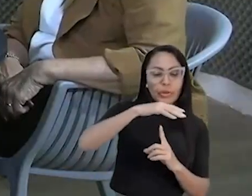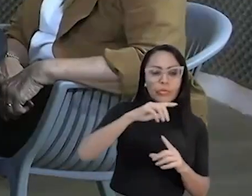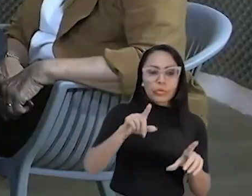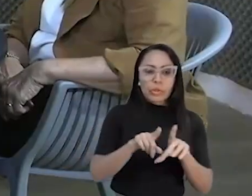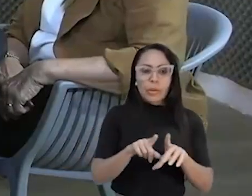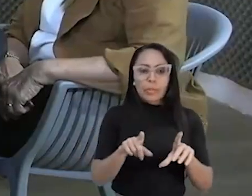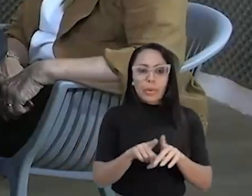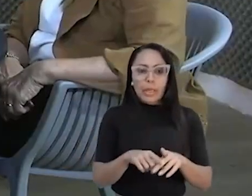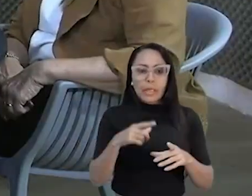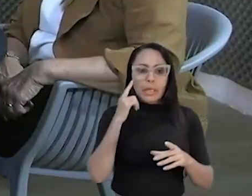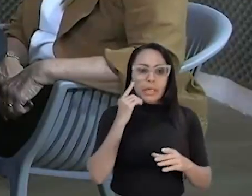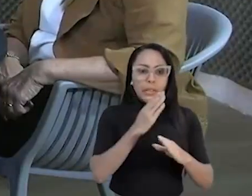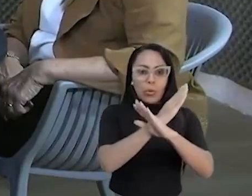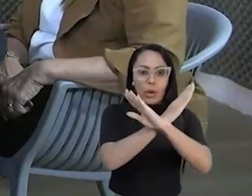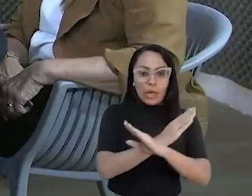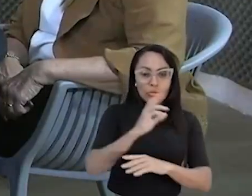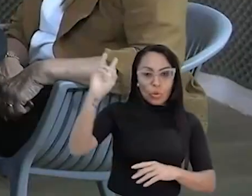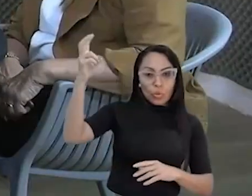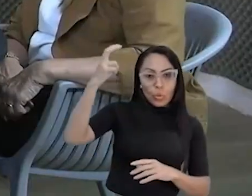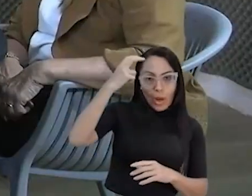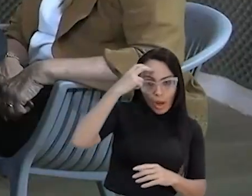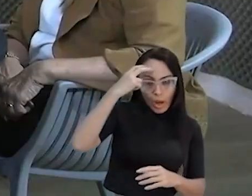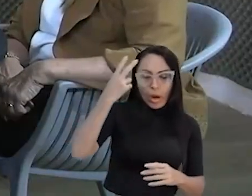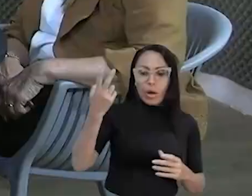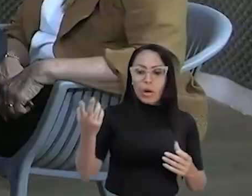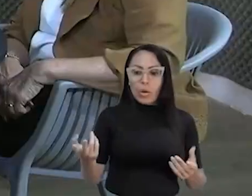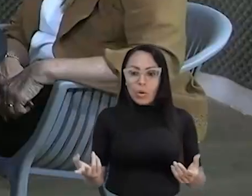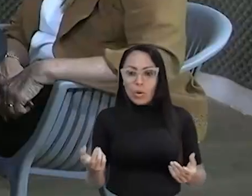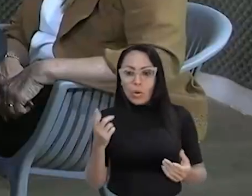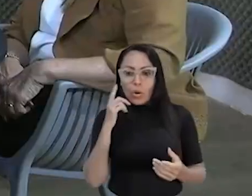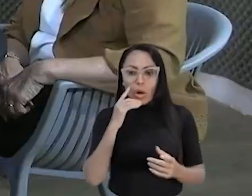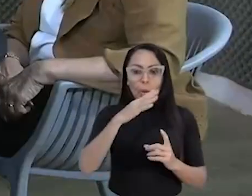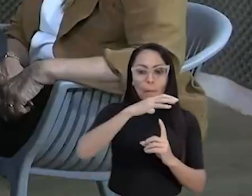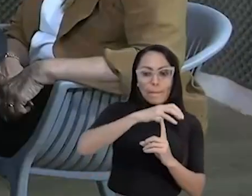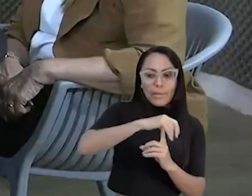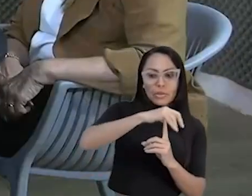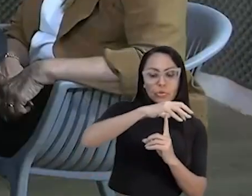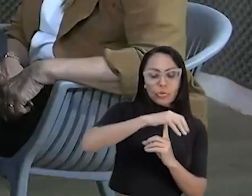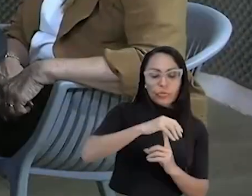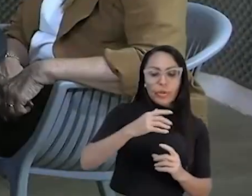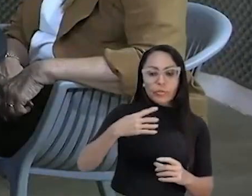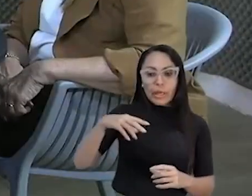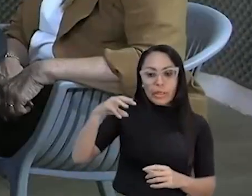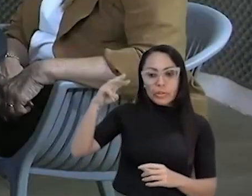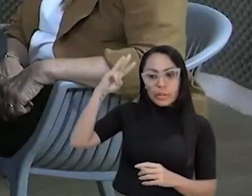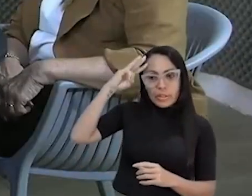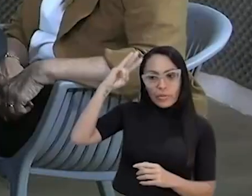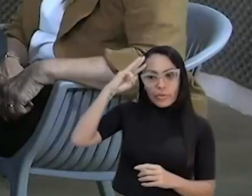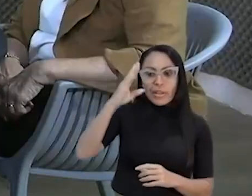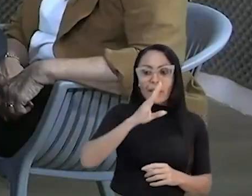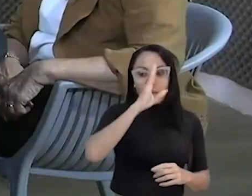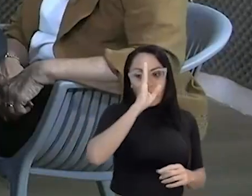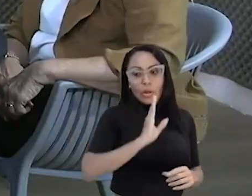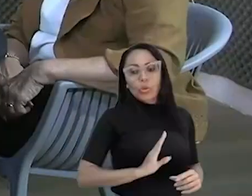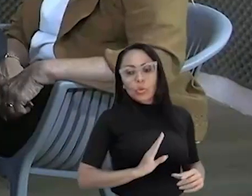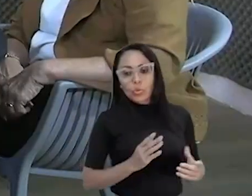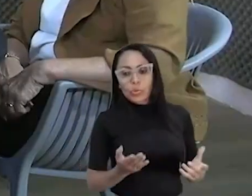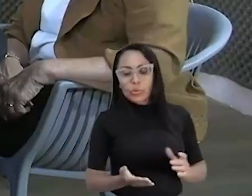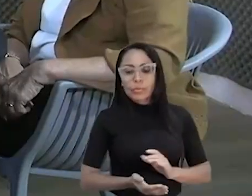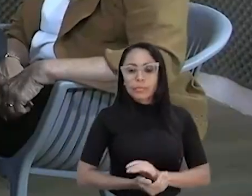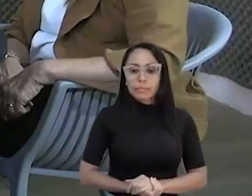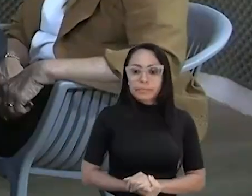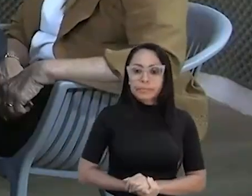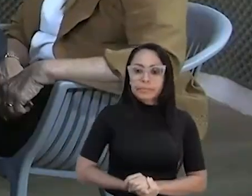Cultural, que é gratuita, sempre tem exposições. O Passo do Frevo, às terças-feiras, é gratuito. Todo museu tem um dia que é